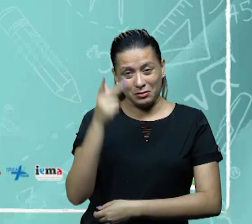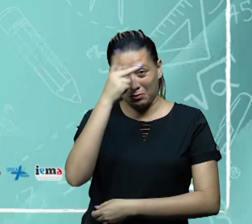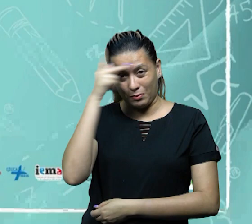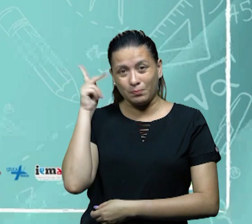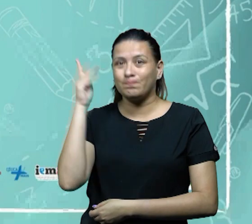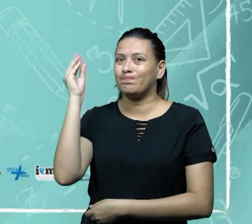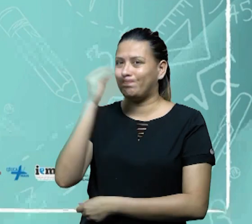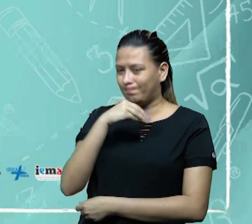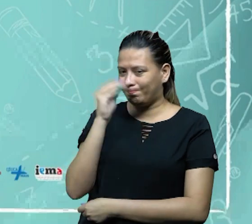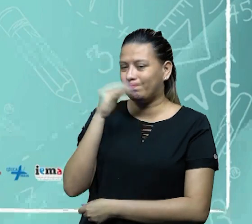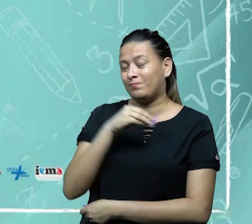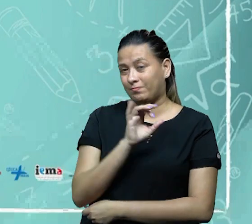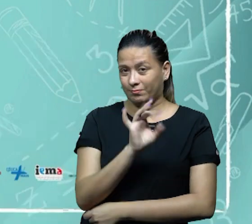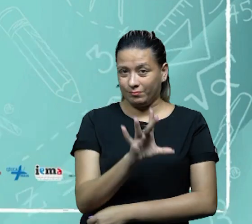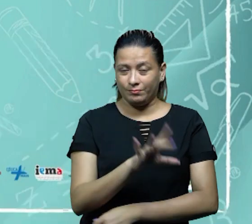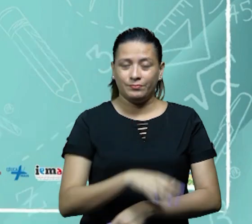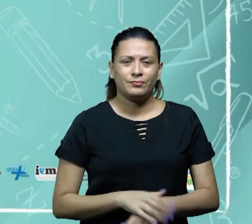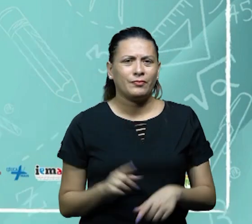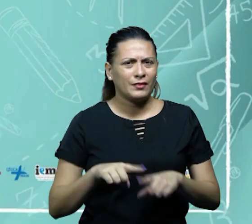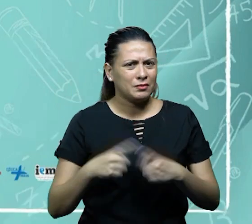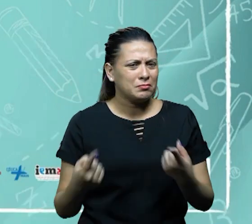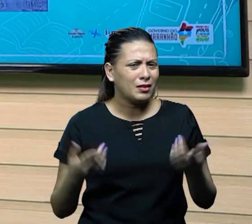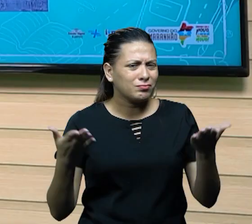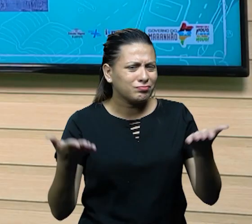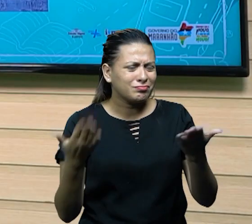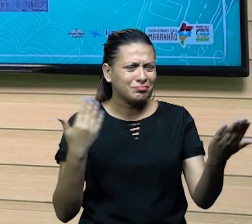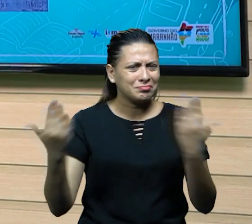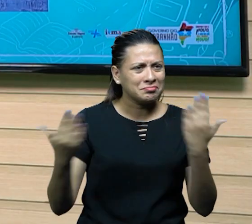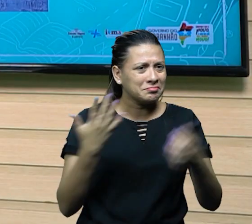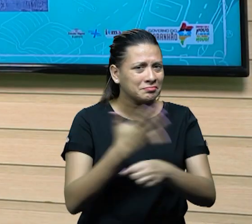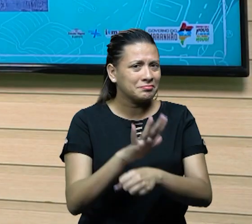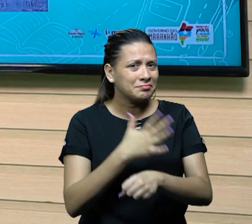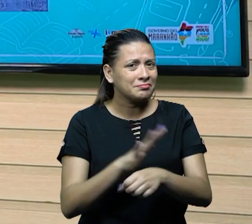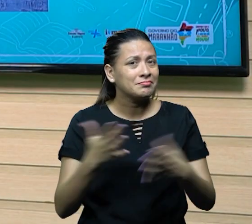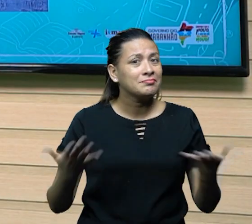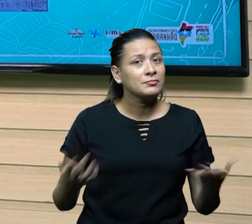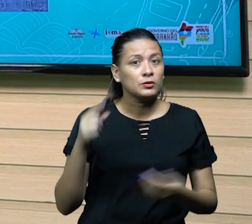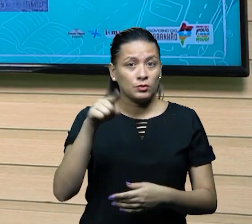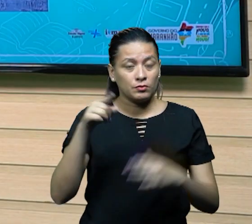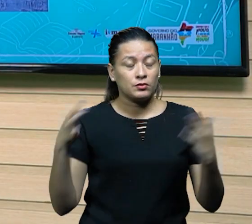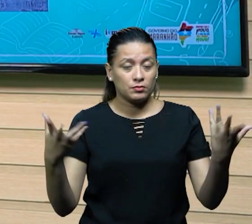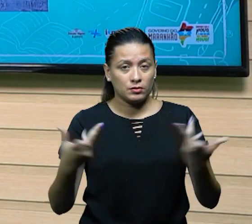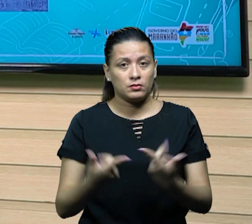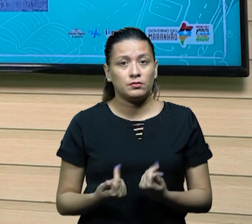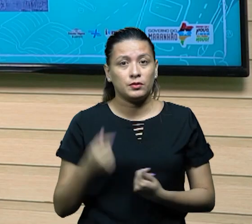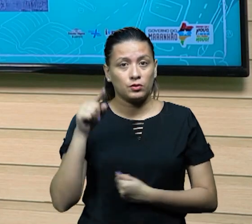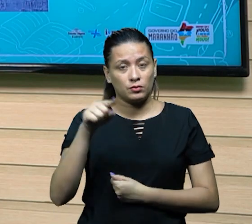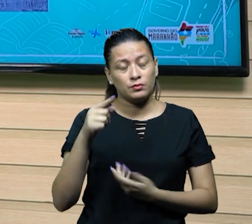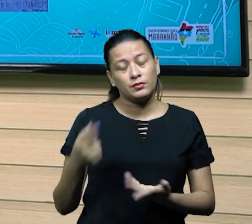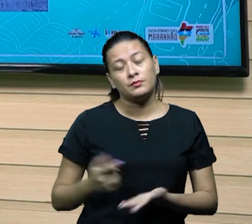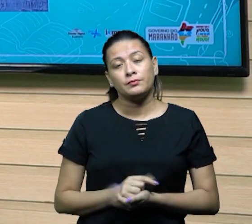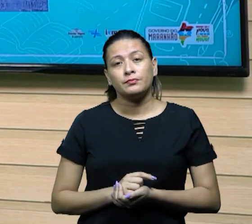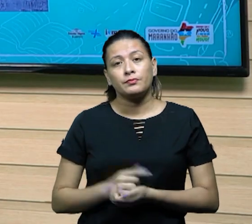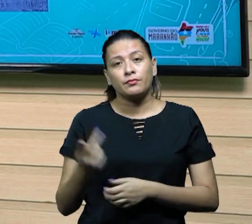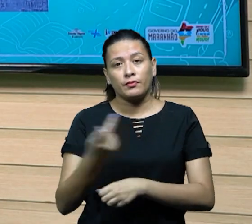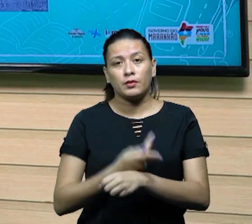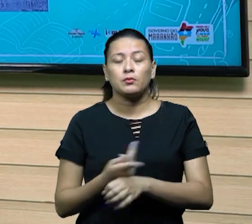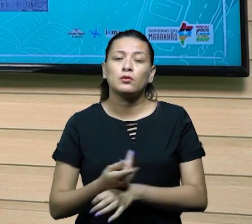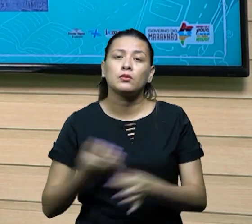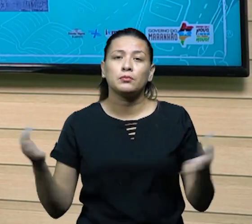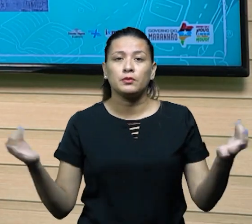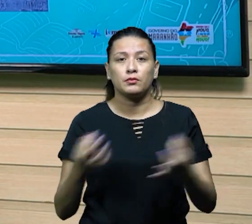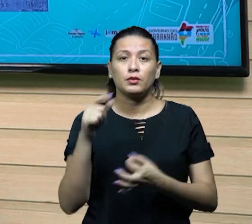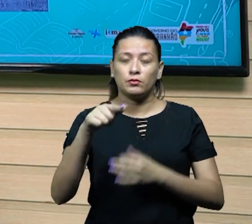vive. Desistir é para os fracos. Professor, mas o que tem a ver isso com treinamento? Simples. Quando você se